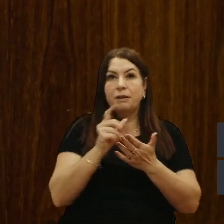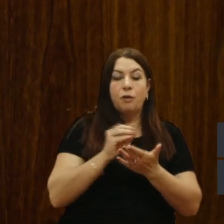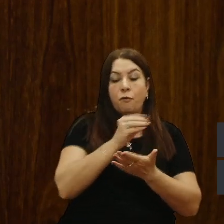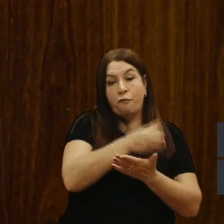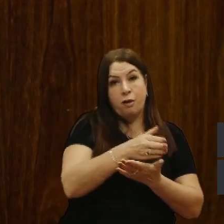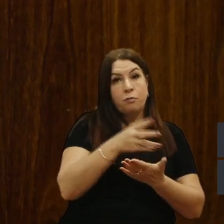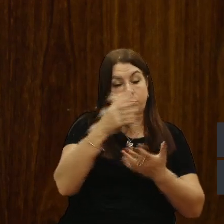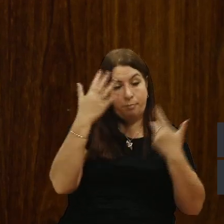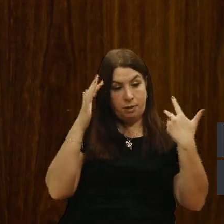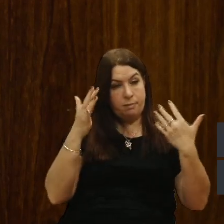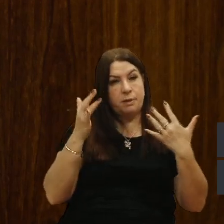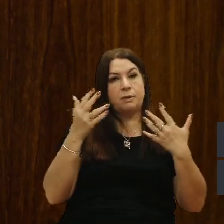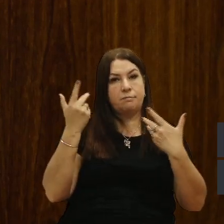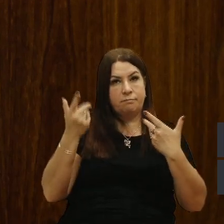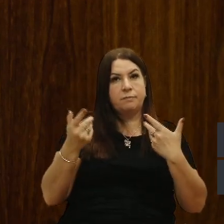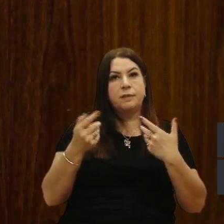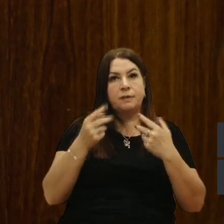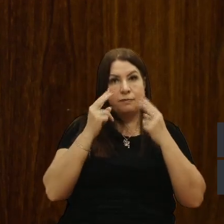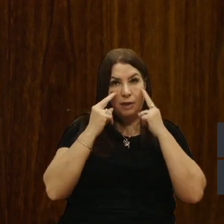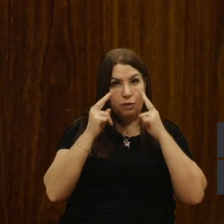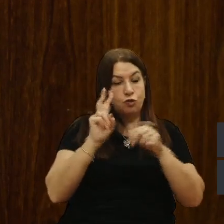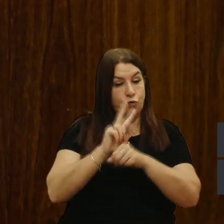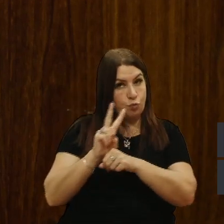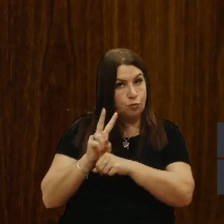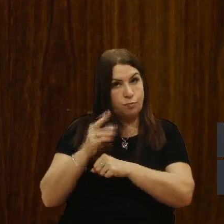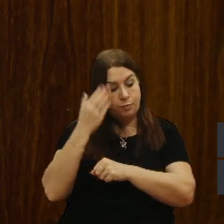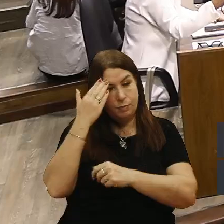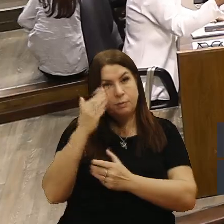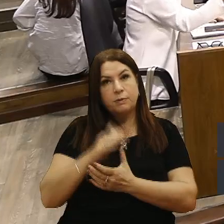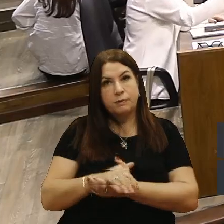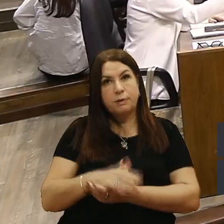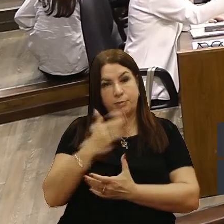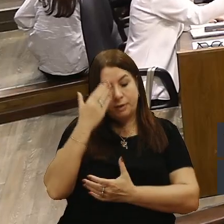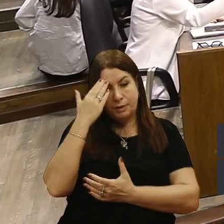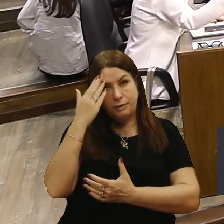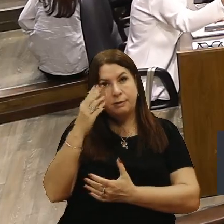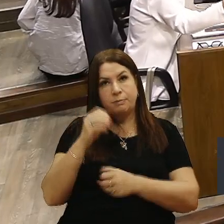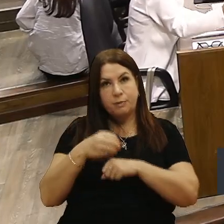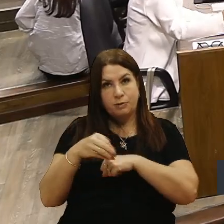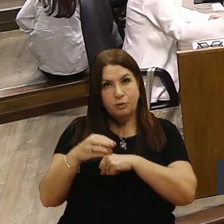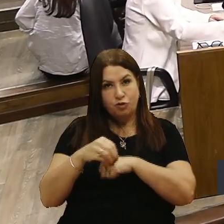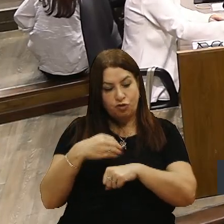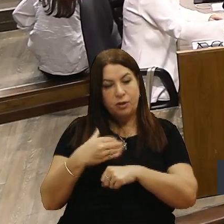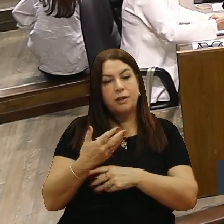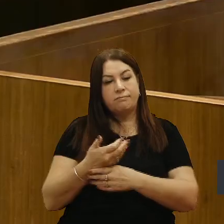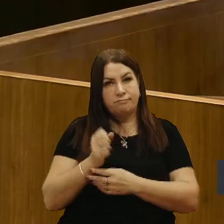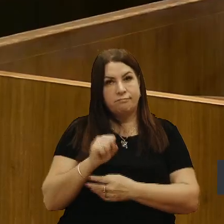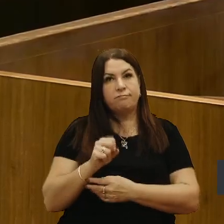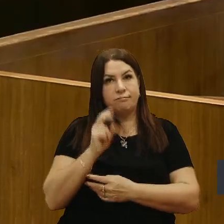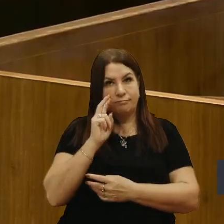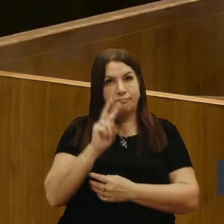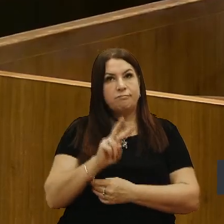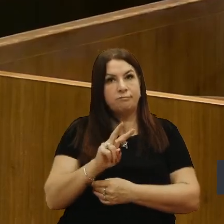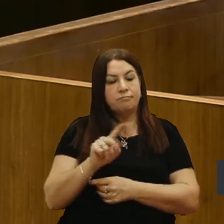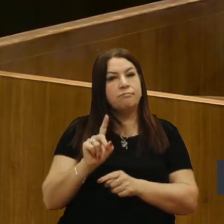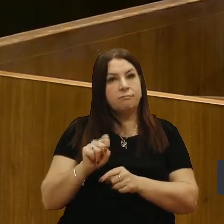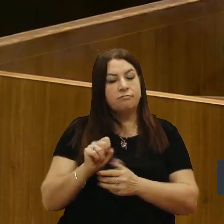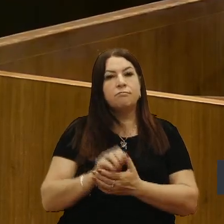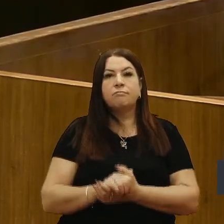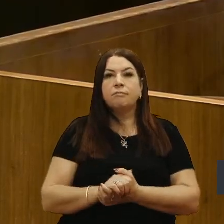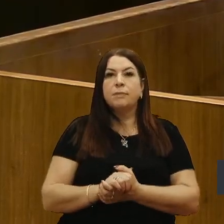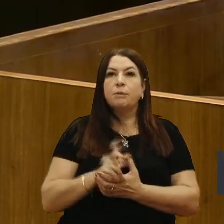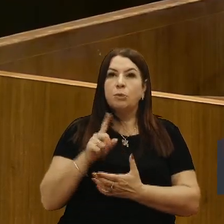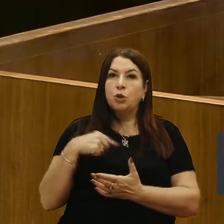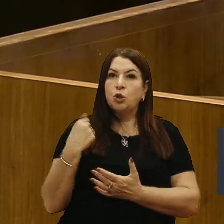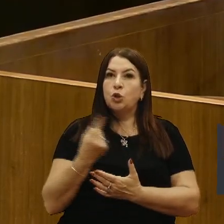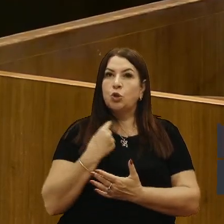Então, parabéns pela emenda e fica de olho. Obrigada. Obrigado pela dica, vereadora Rose. Sim, a gente vai ficar de olho porque, para